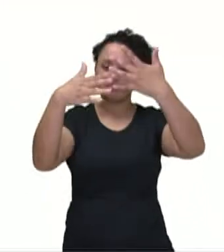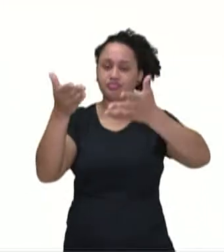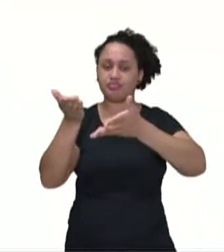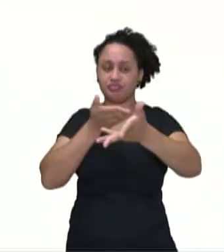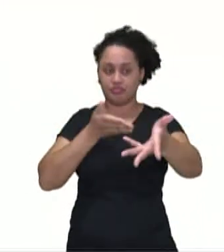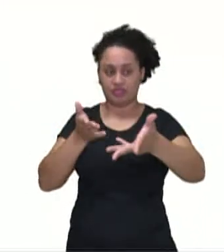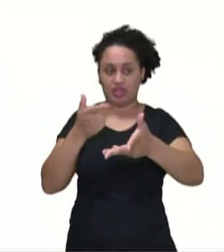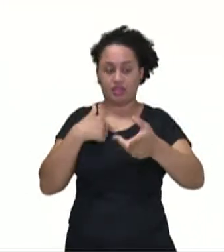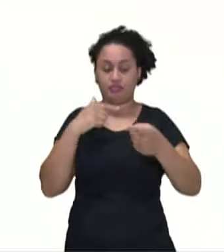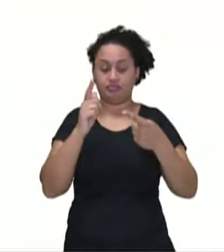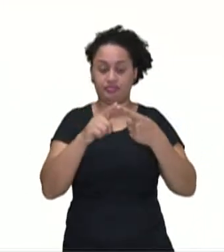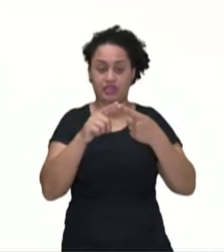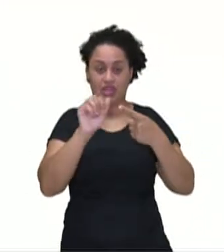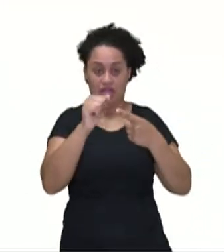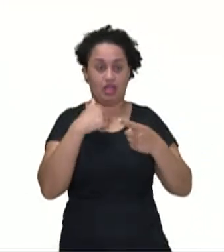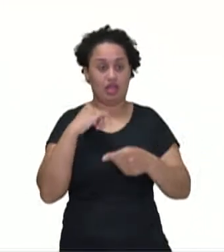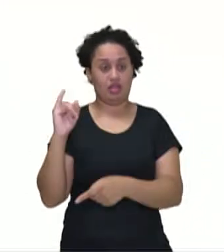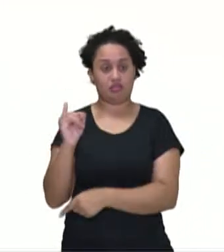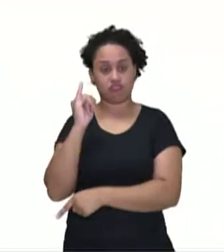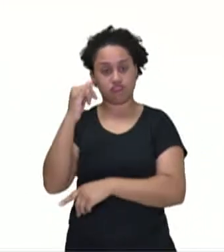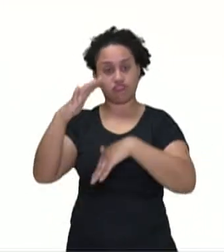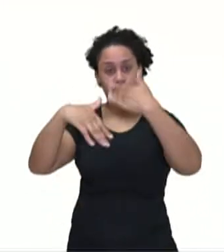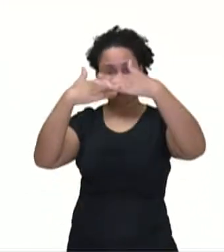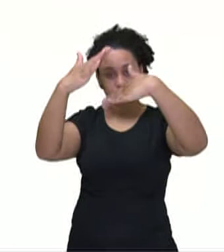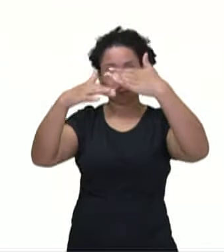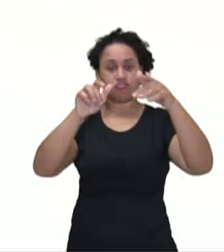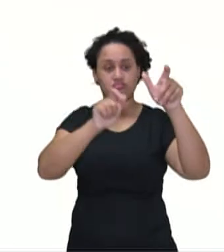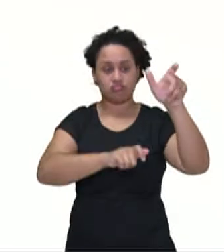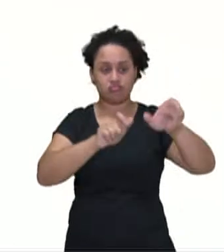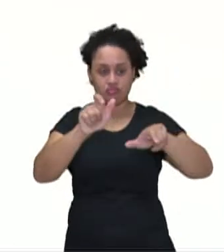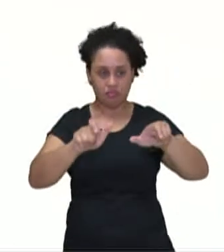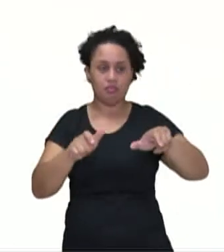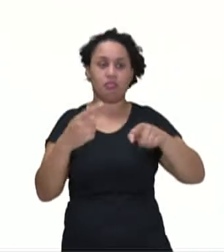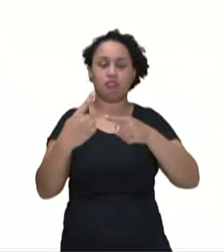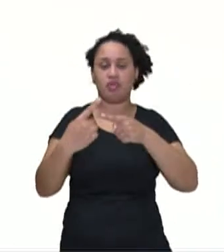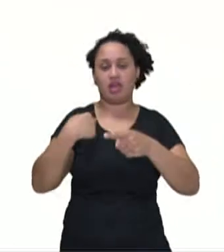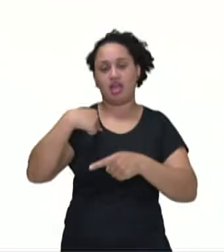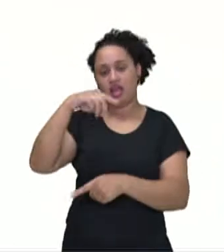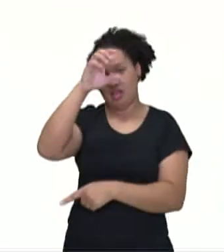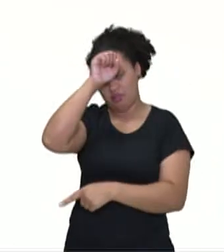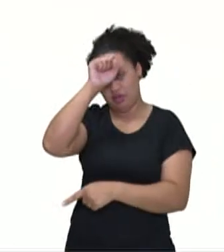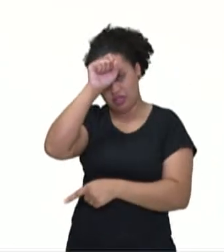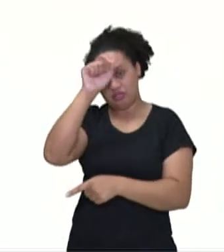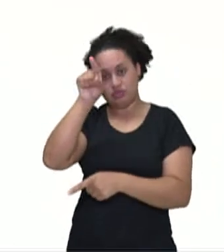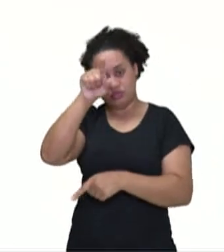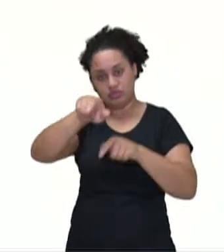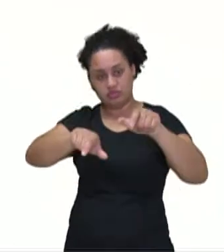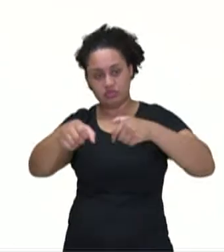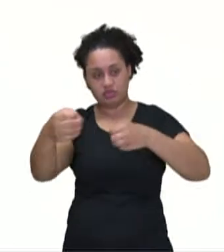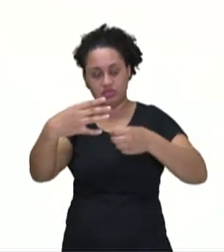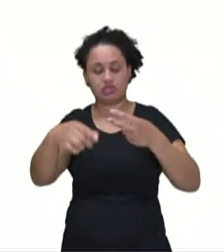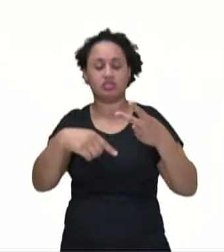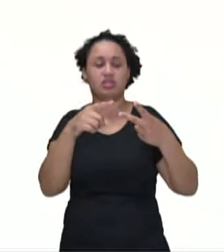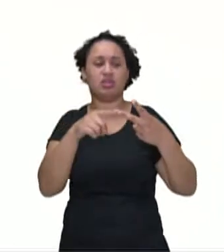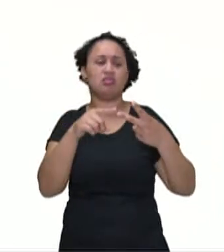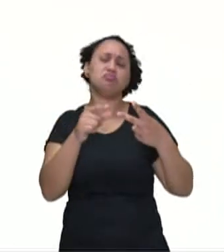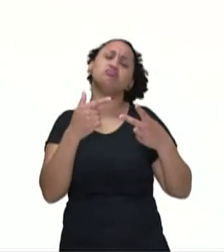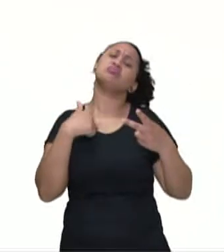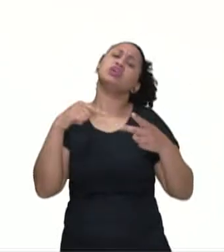é fundamental para o desenvolvimento dos indivíduos, uma vez que aprendemos uns com os outros, ou ela